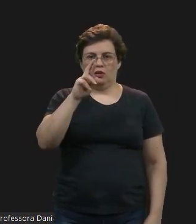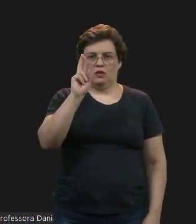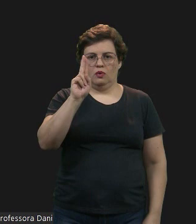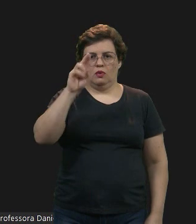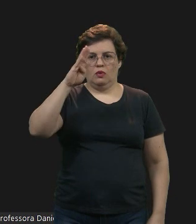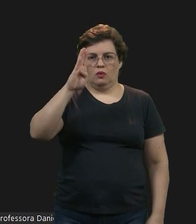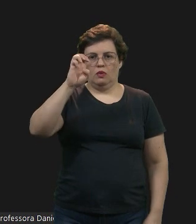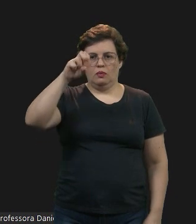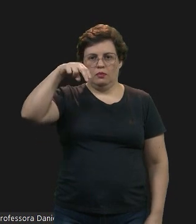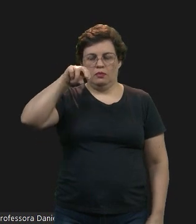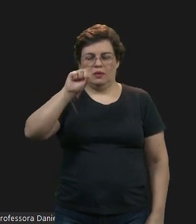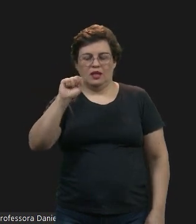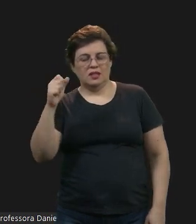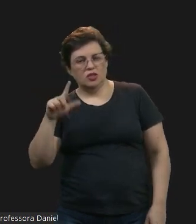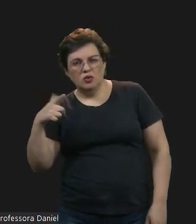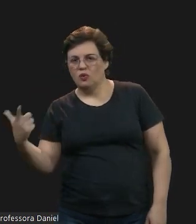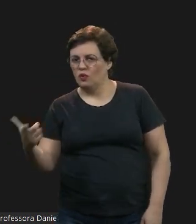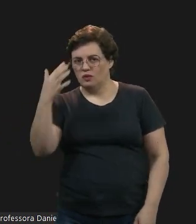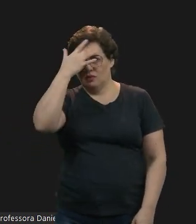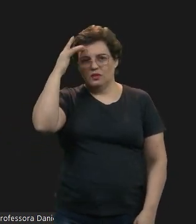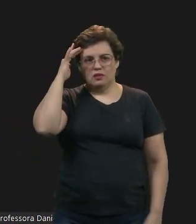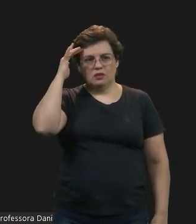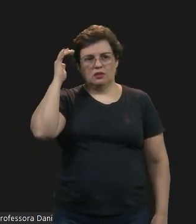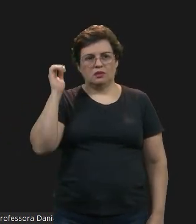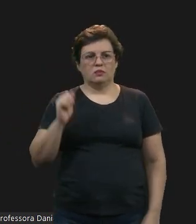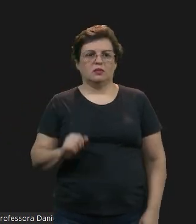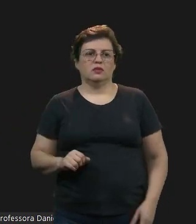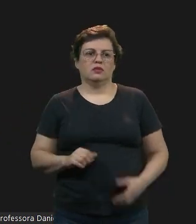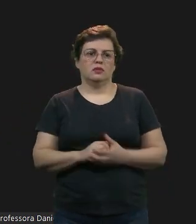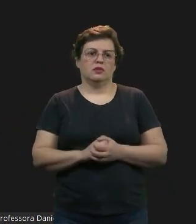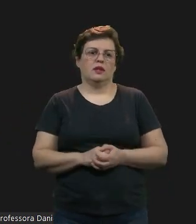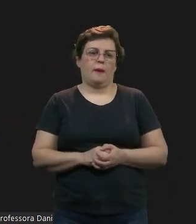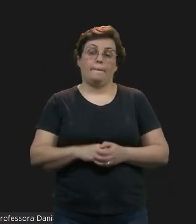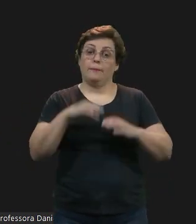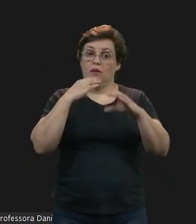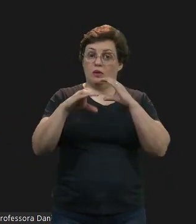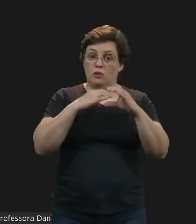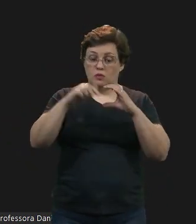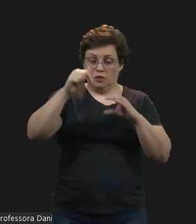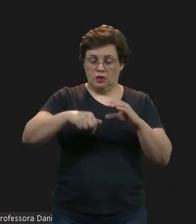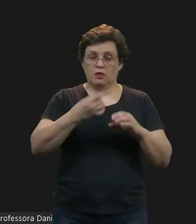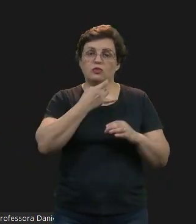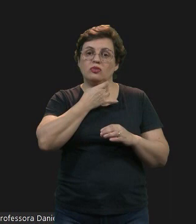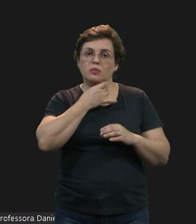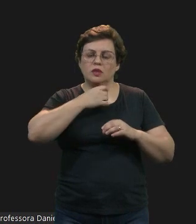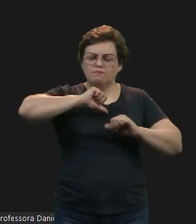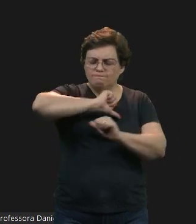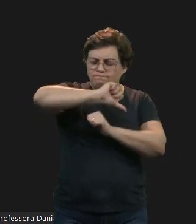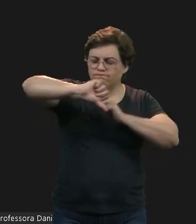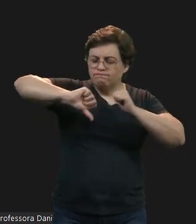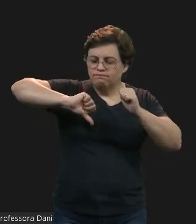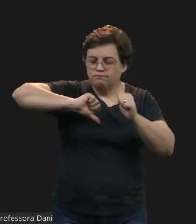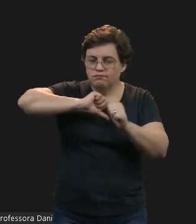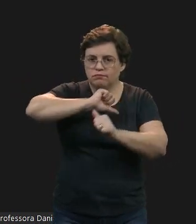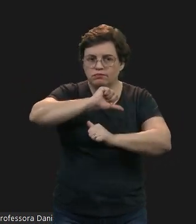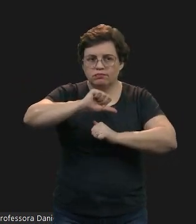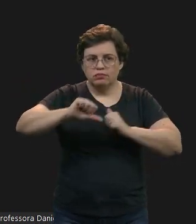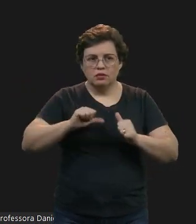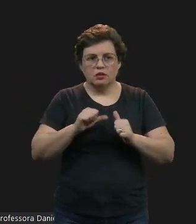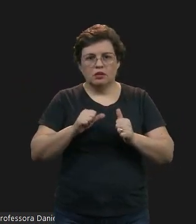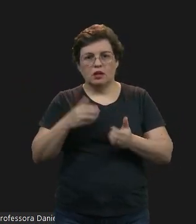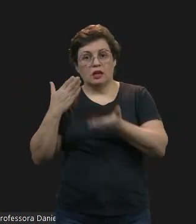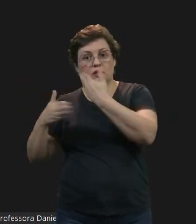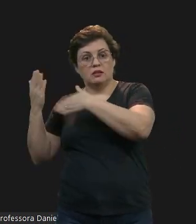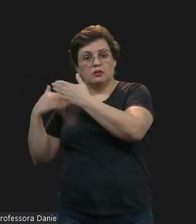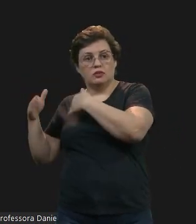Ramos, entre outros. A imprensa de Marília passava por uma grande transformação. Saía de cena a era do